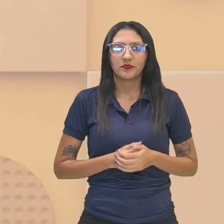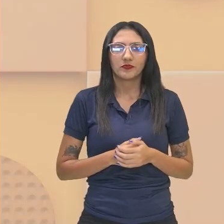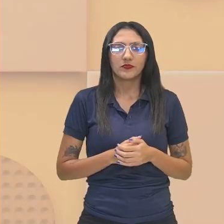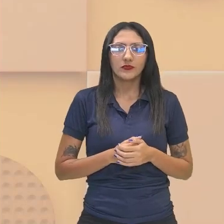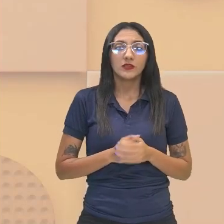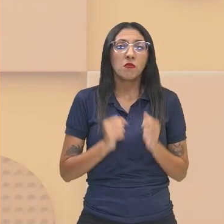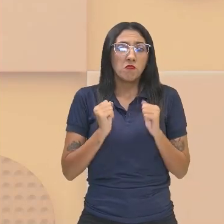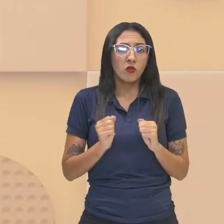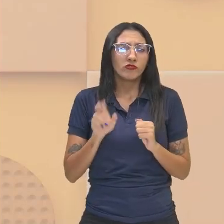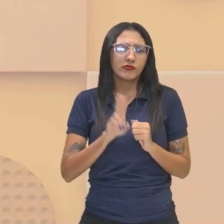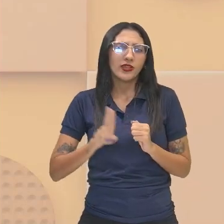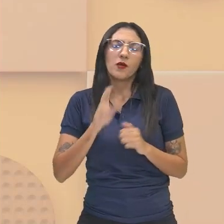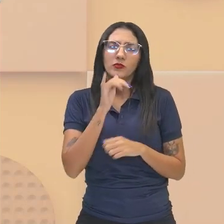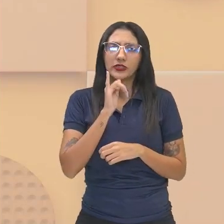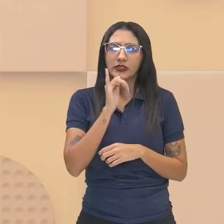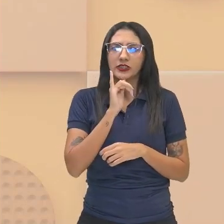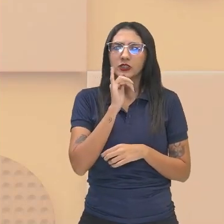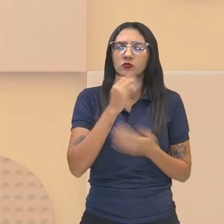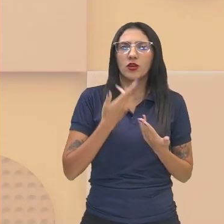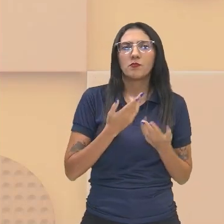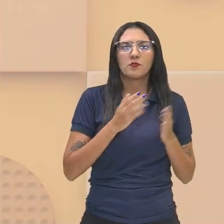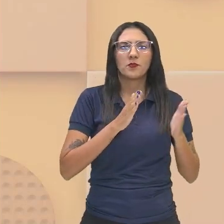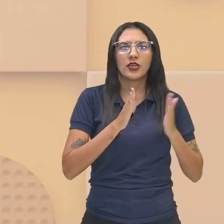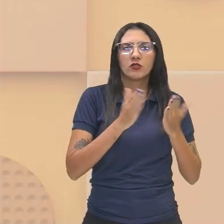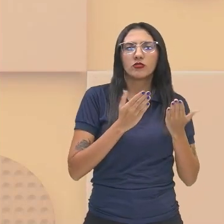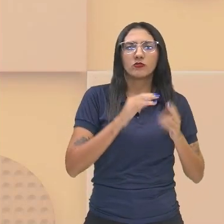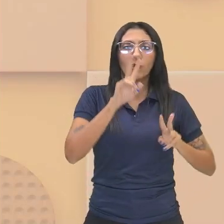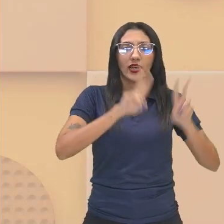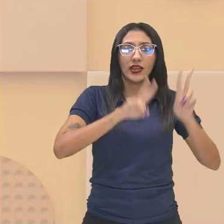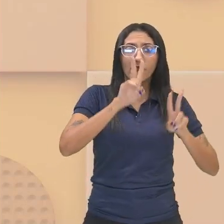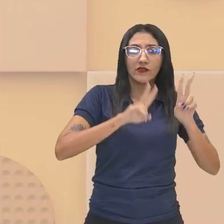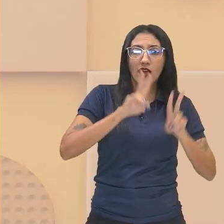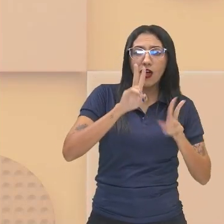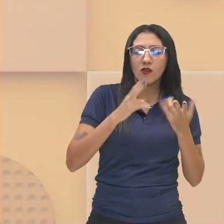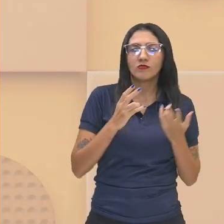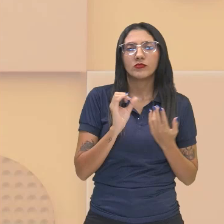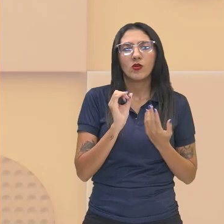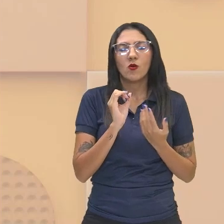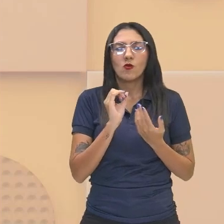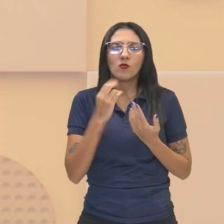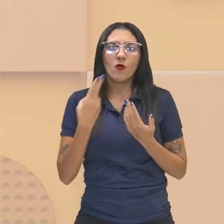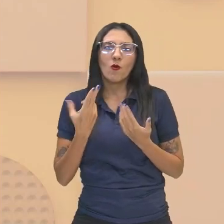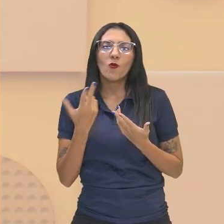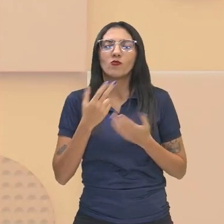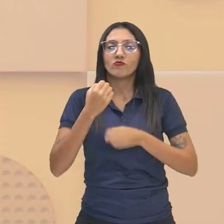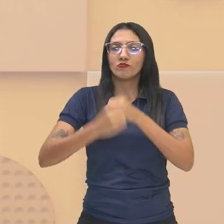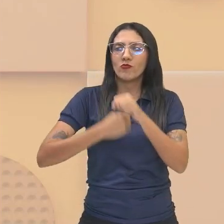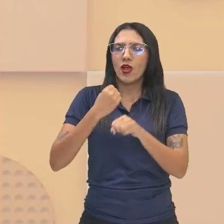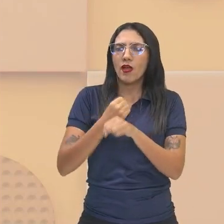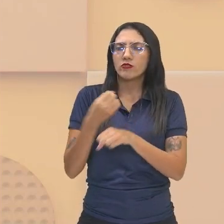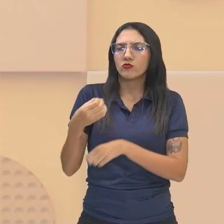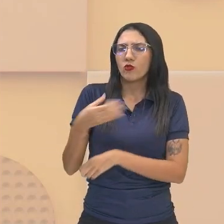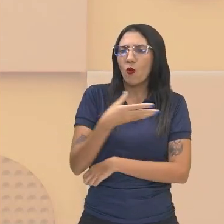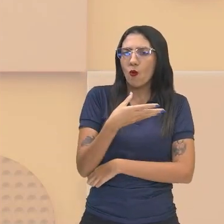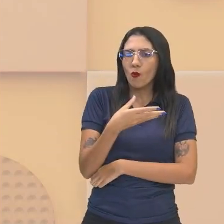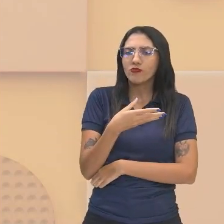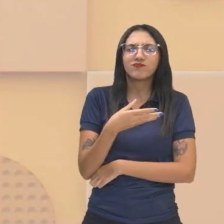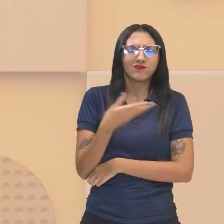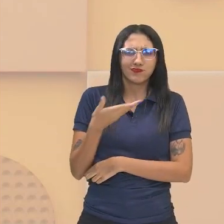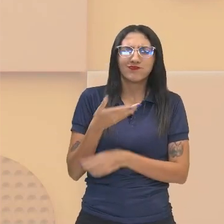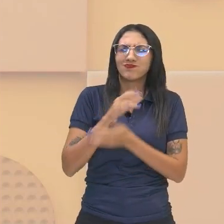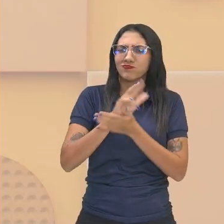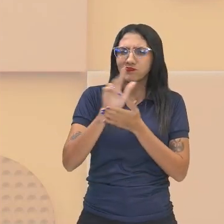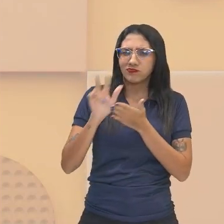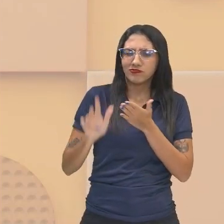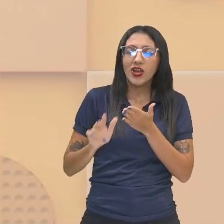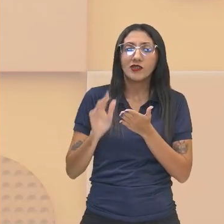quê? Por exemplo, o carnaval, a Páscoa, o Ano Novo. Então, tudo faz parte do tempo